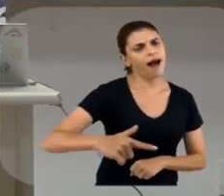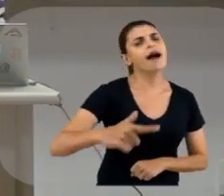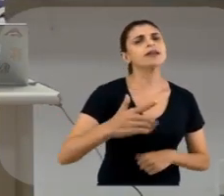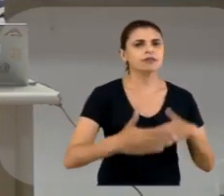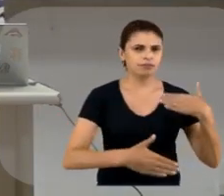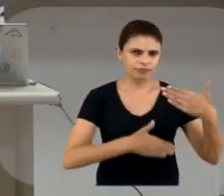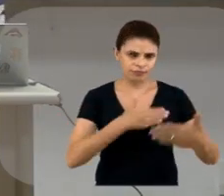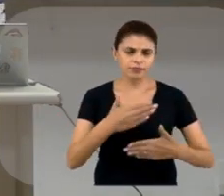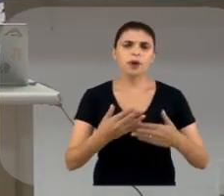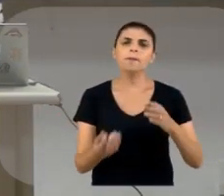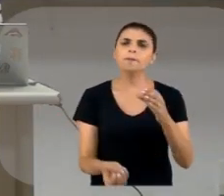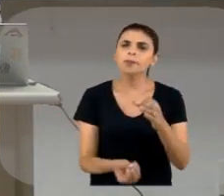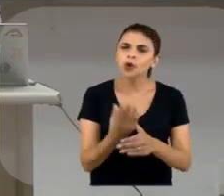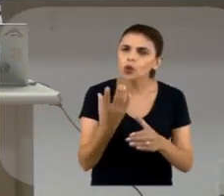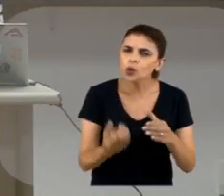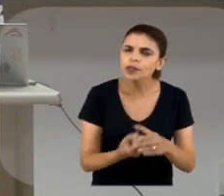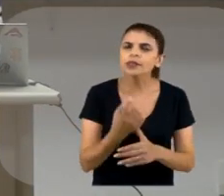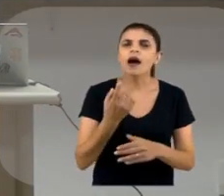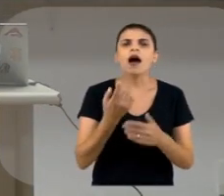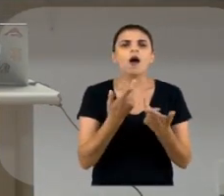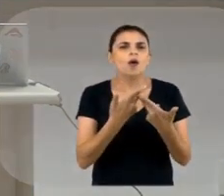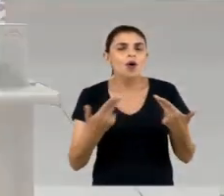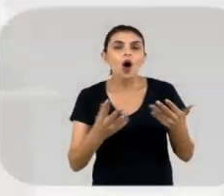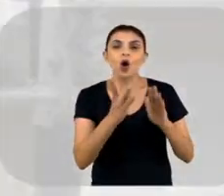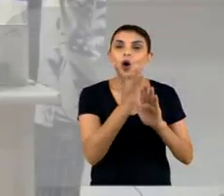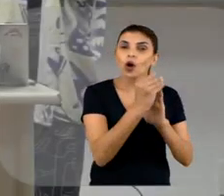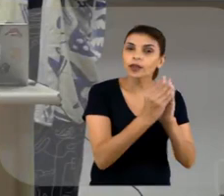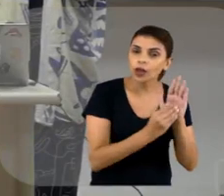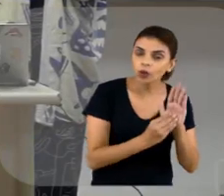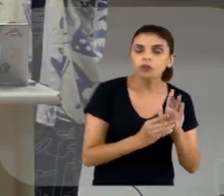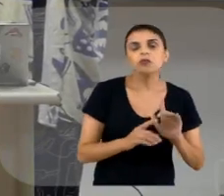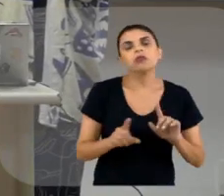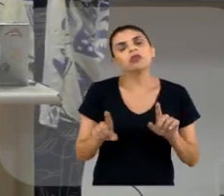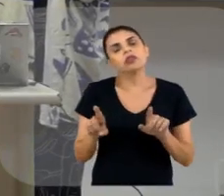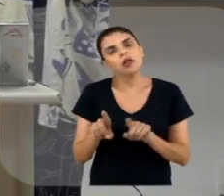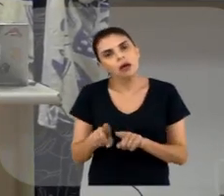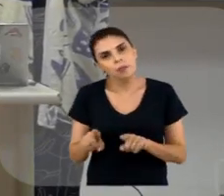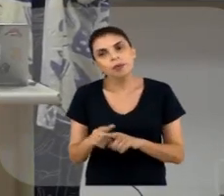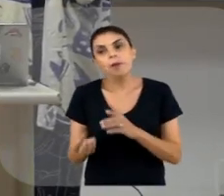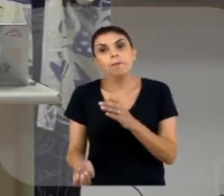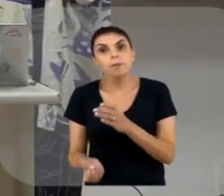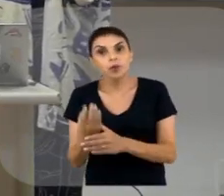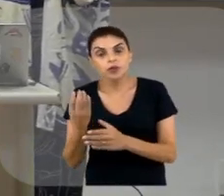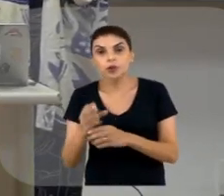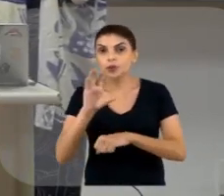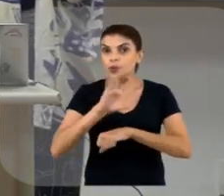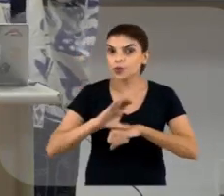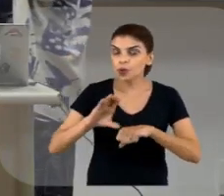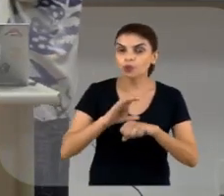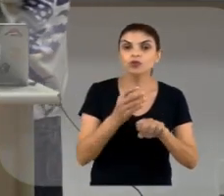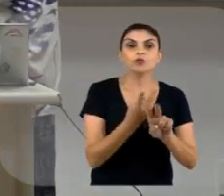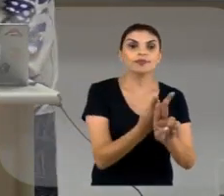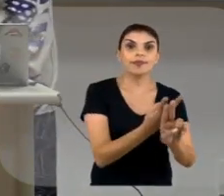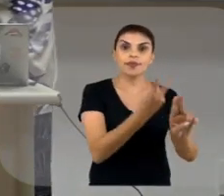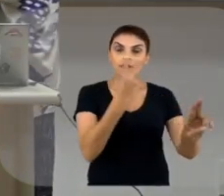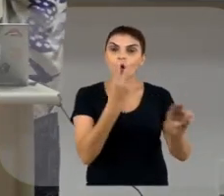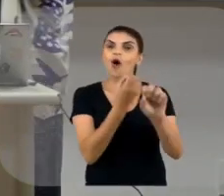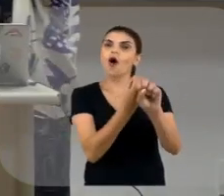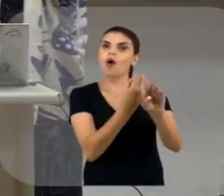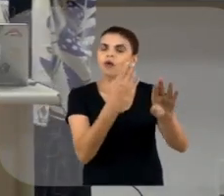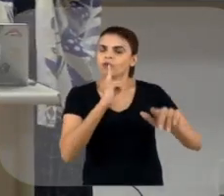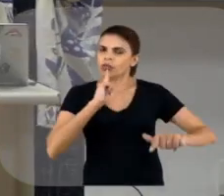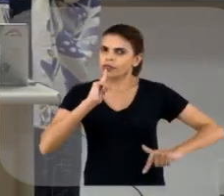né, para a produção mesmo do conteúdo. Mas a produção de um curso online é um